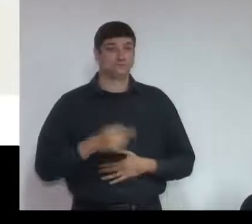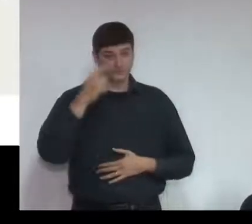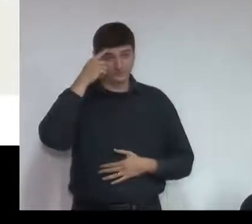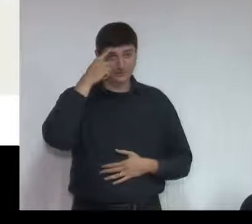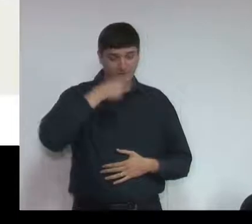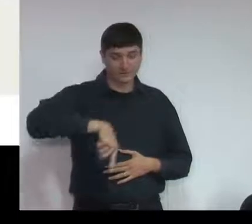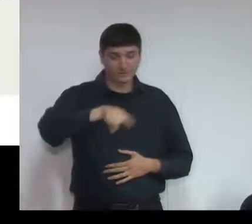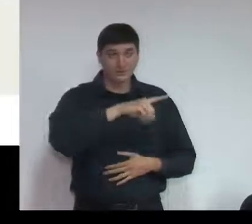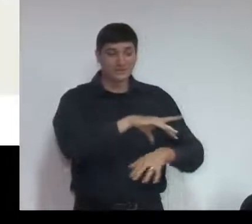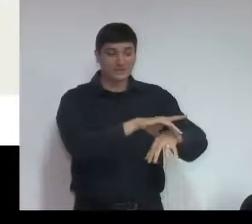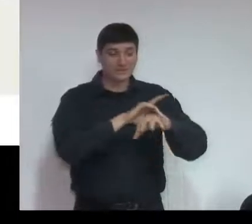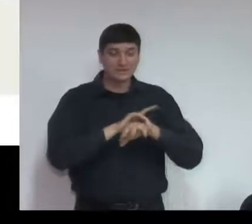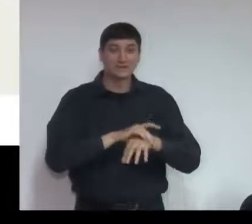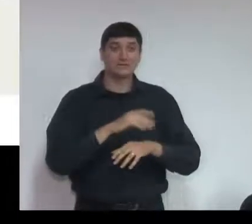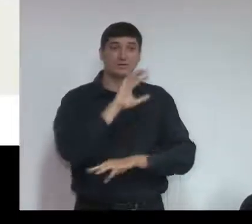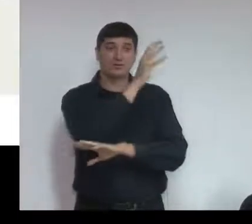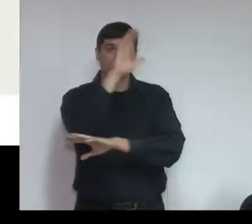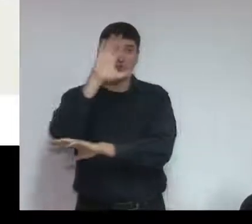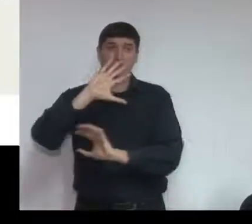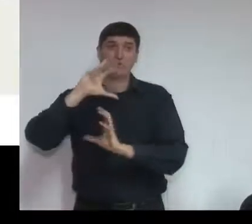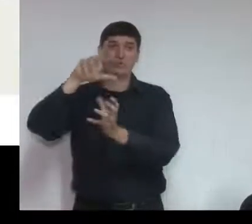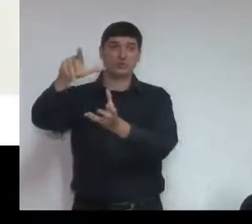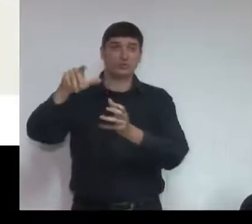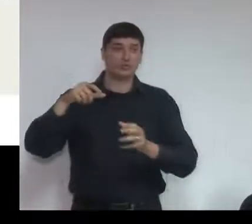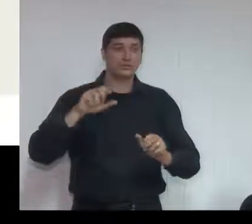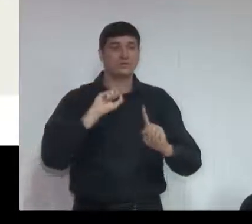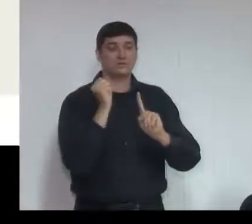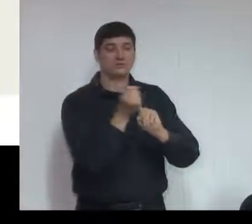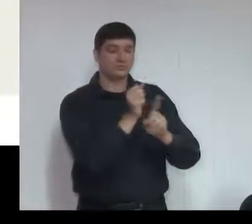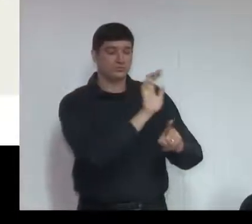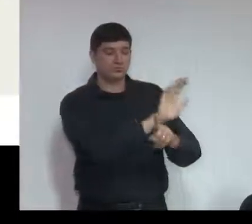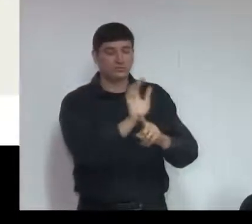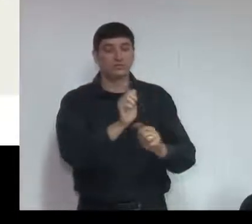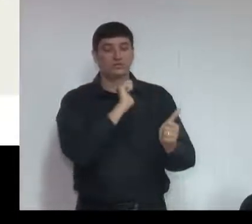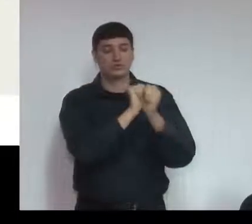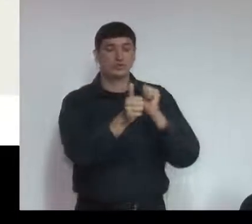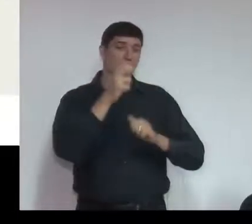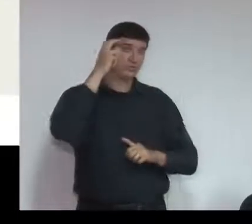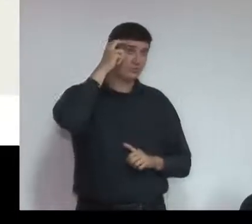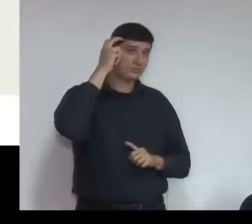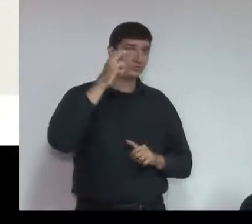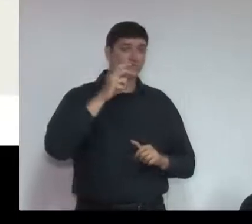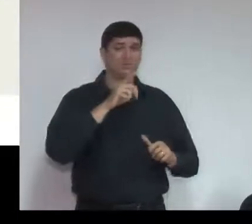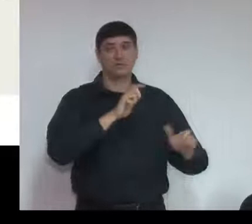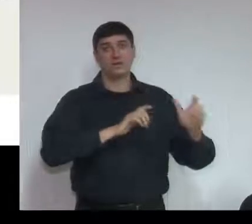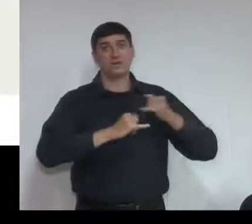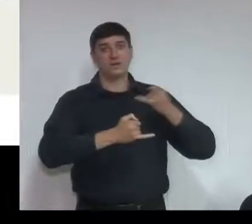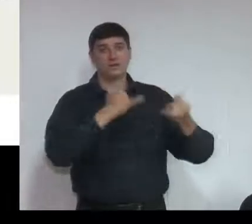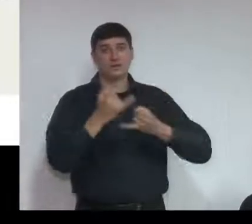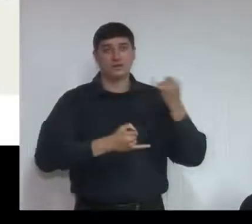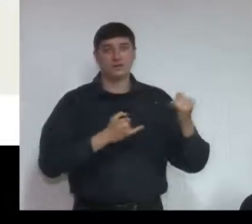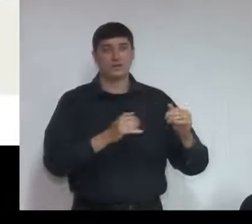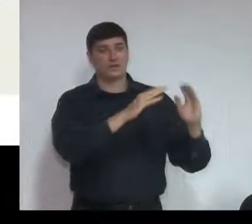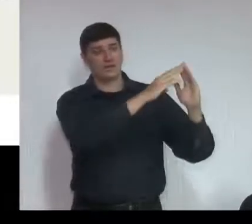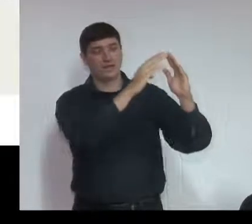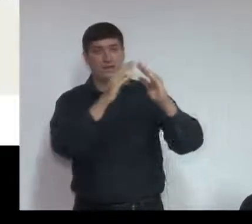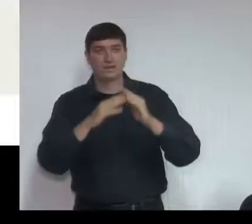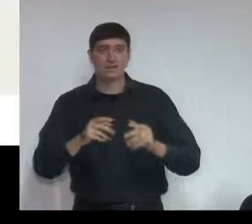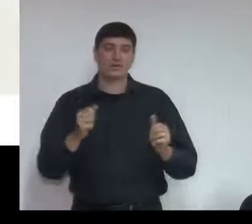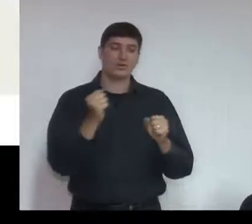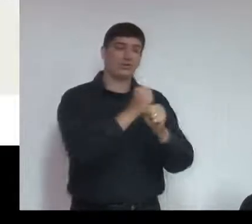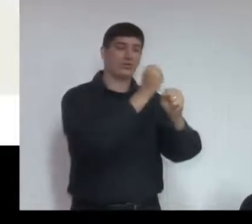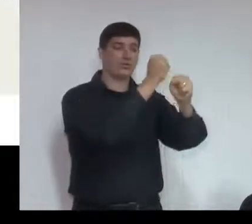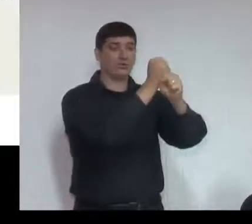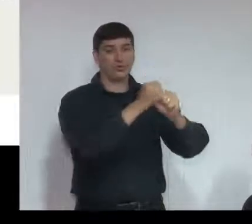pensando em segurança, meio ambiente, assistência social, esporte e cultura, lazer, habitação,